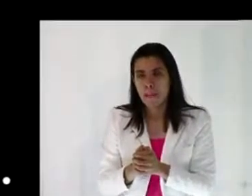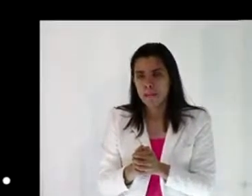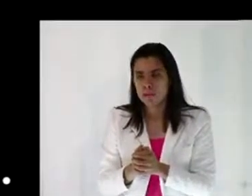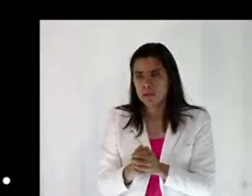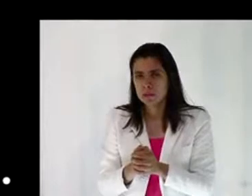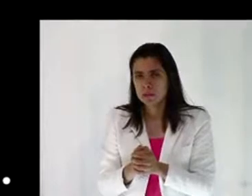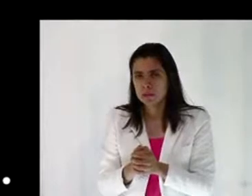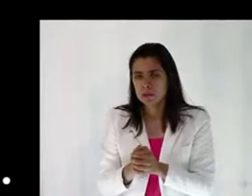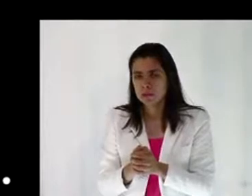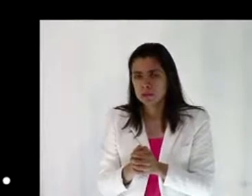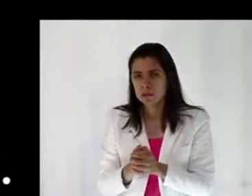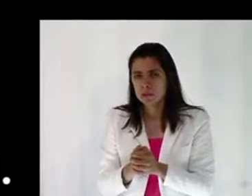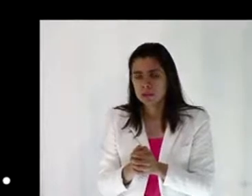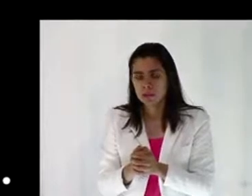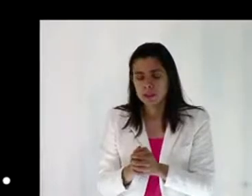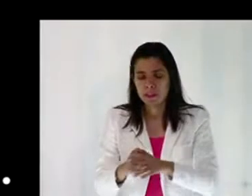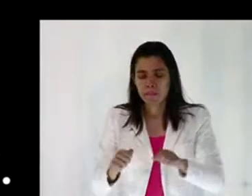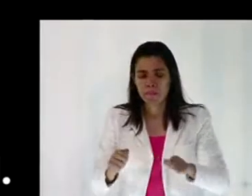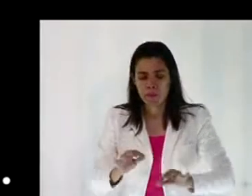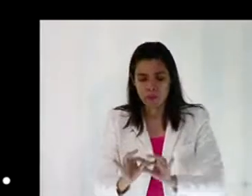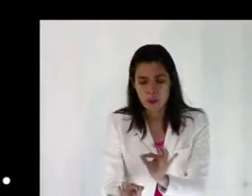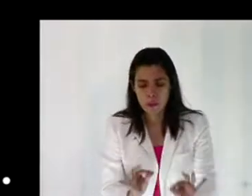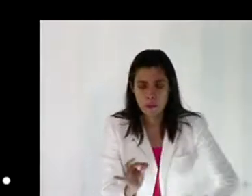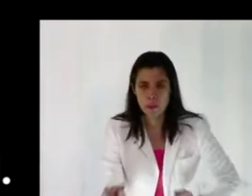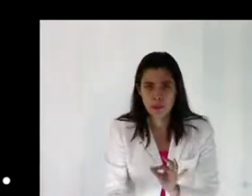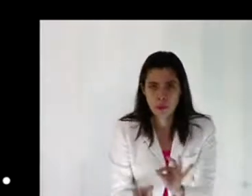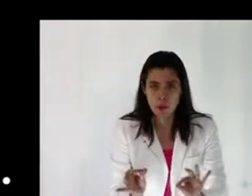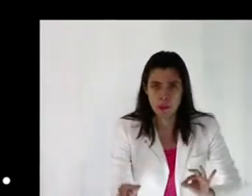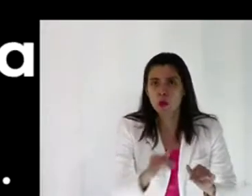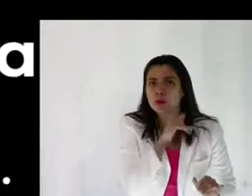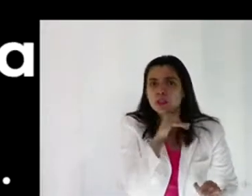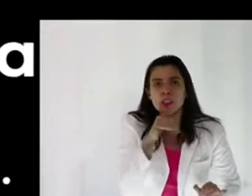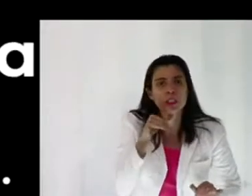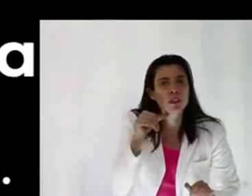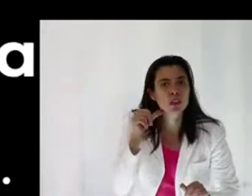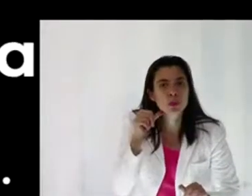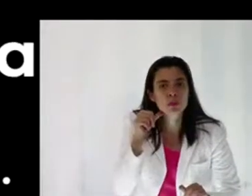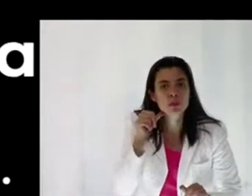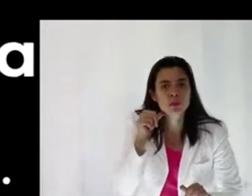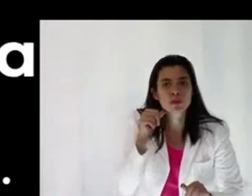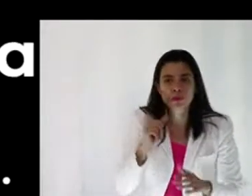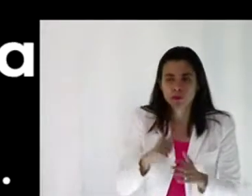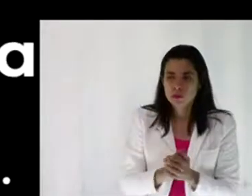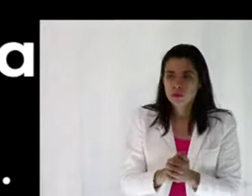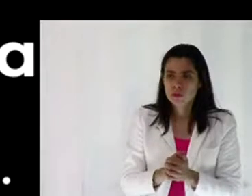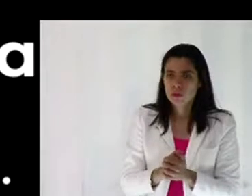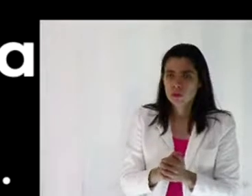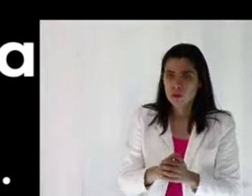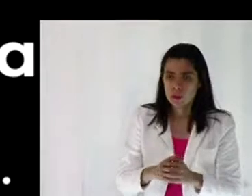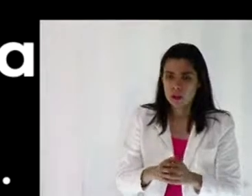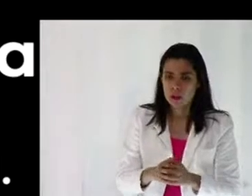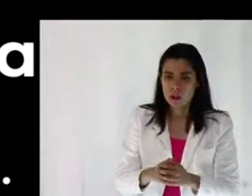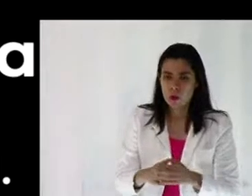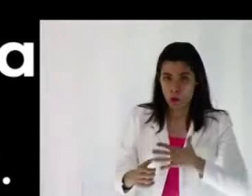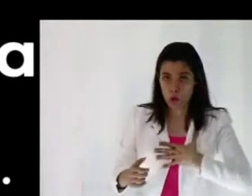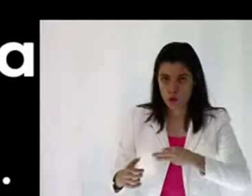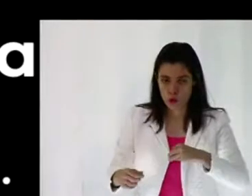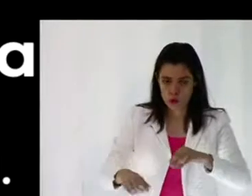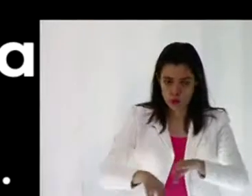cutelo. Assim caminhavam ambos juntos. Quando Isaque disse a Abraão, seu pai: Meu